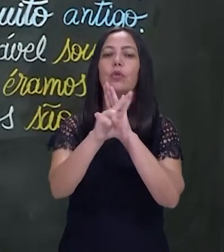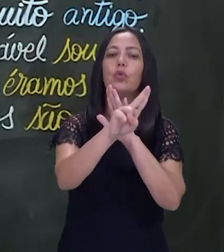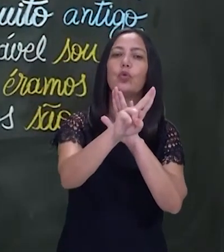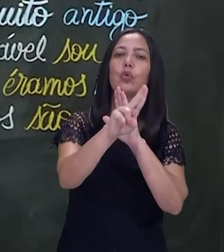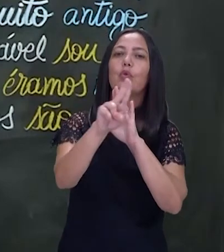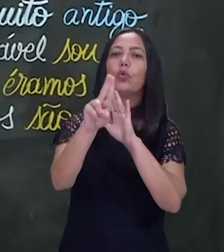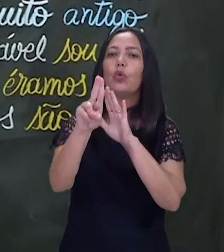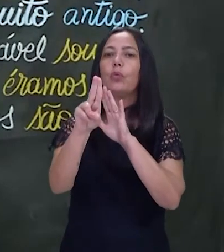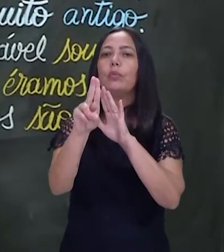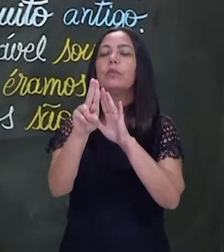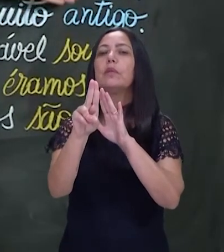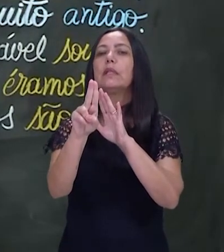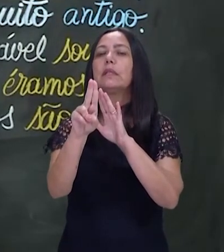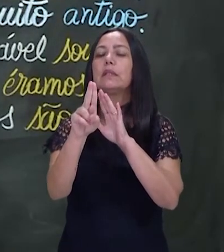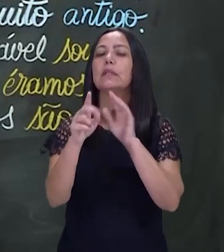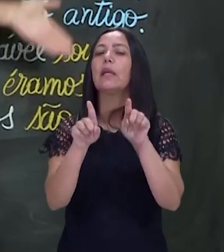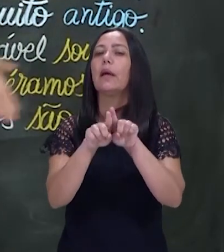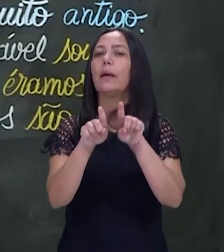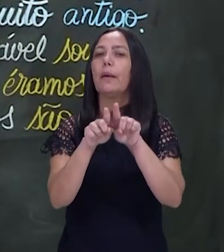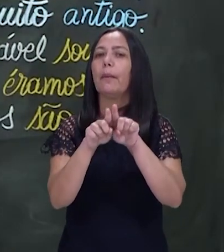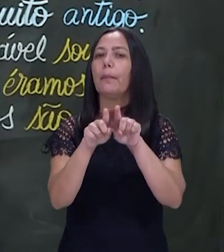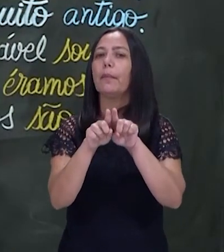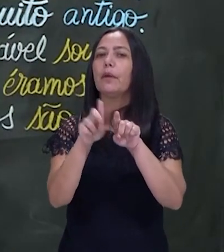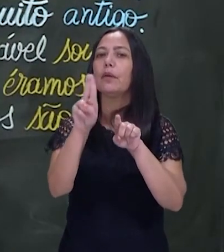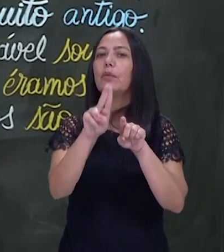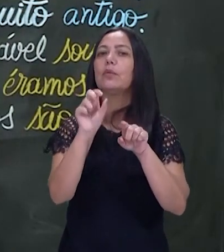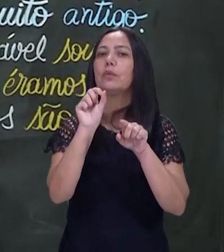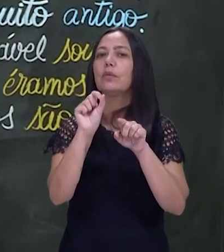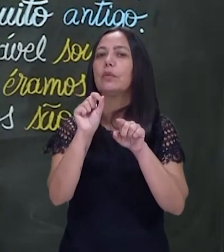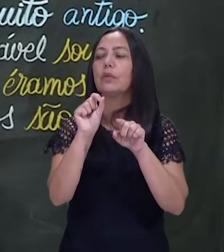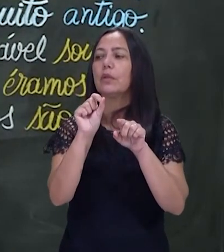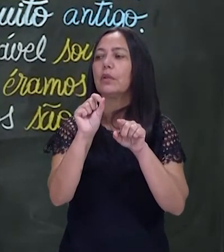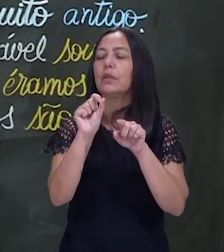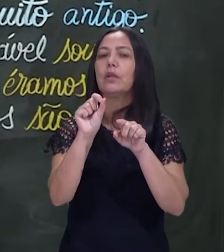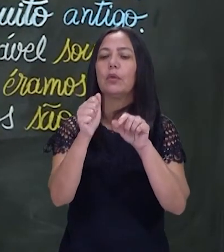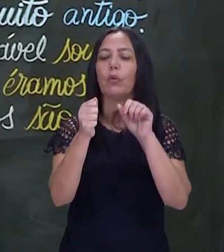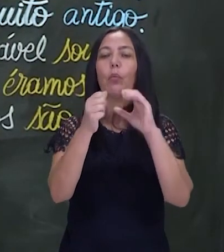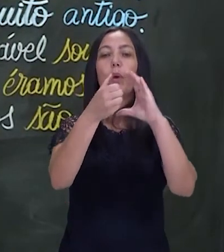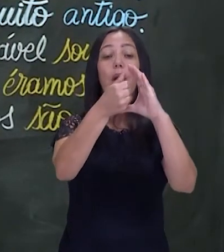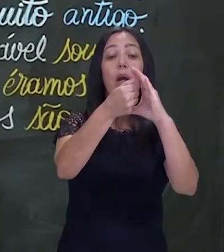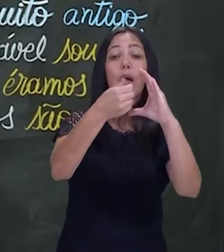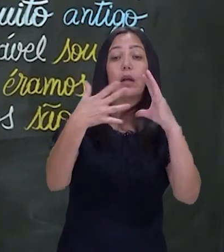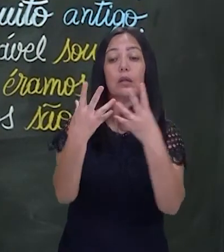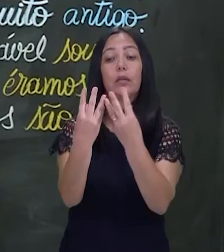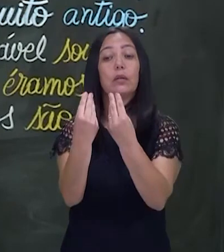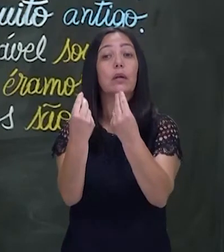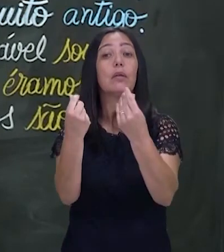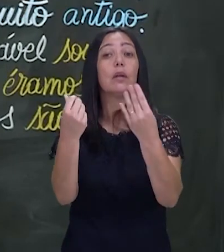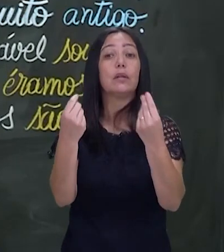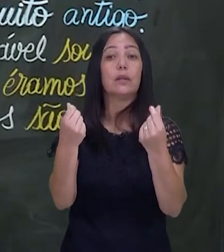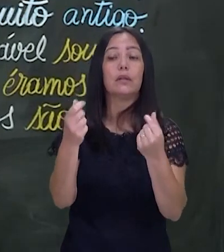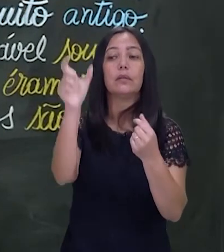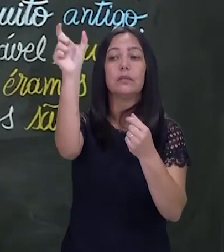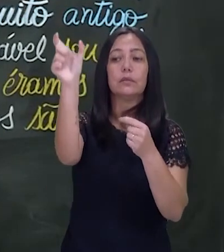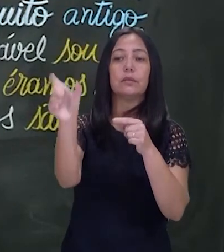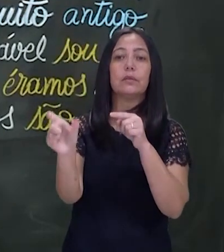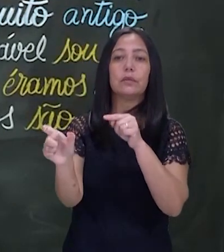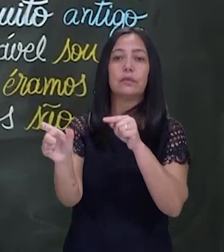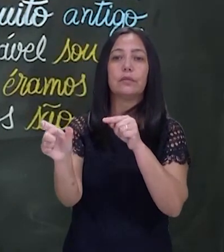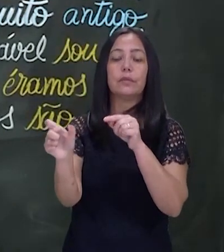predicativo, quase sempre representado por uma característica desse sujeito, quase sempre representada por